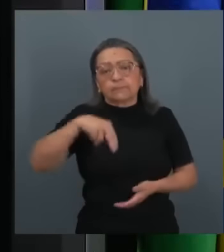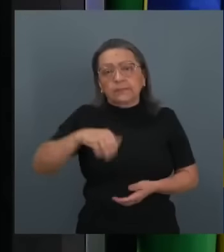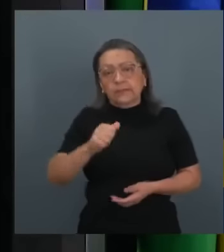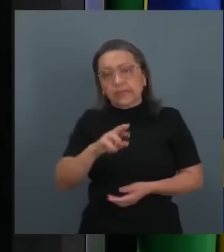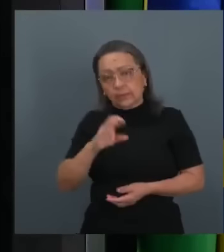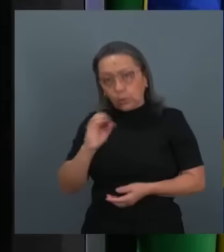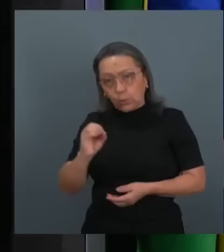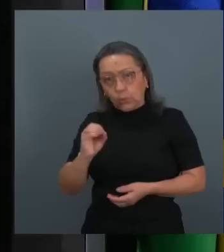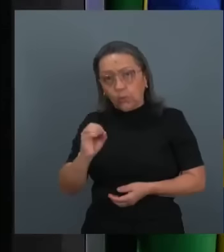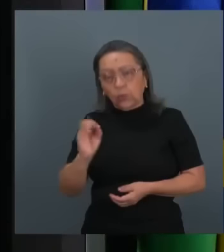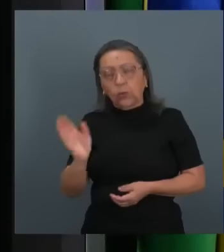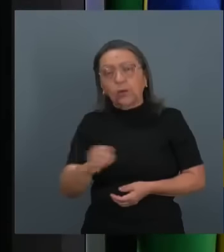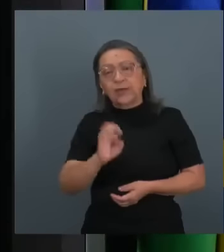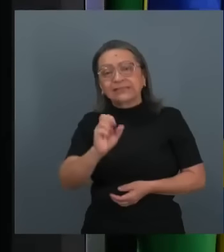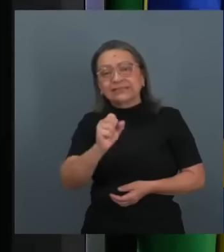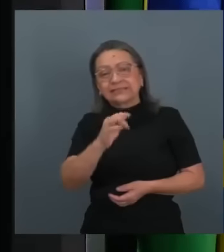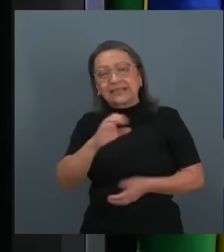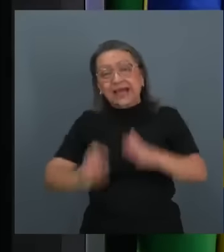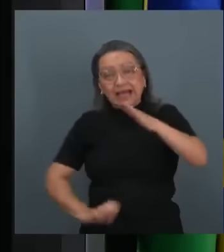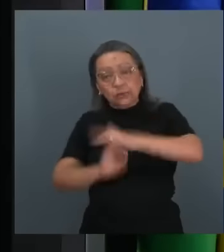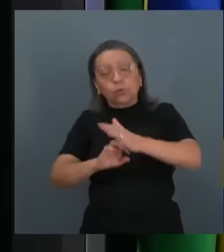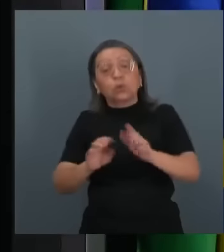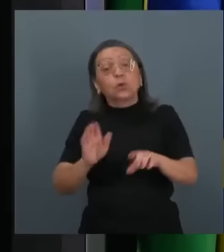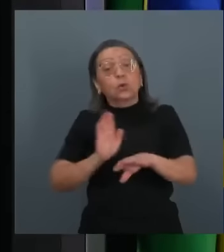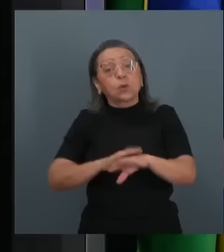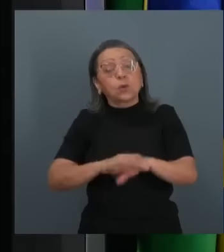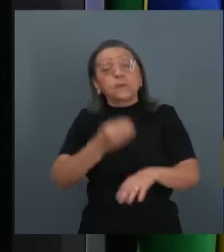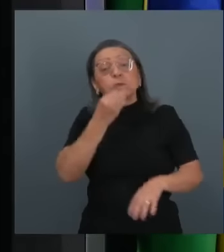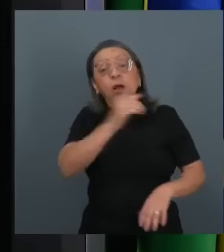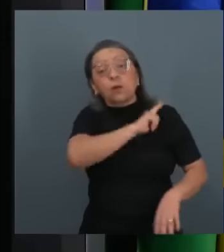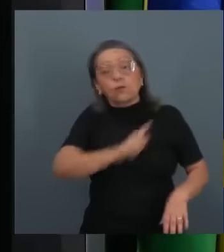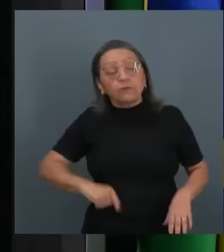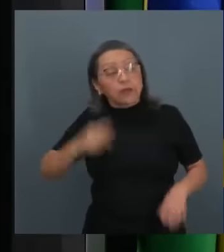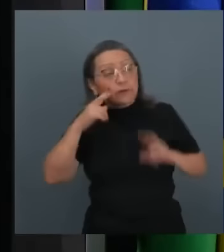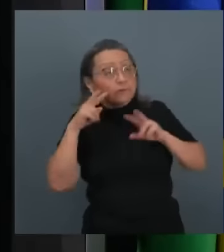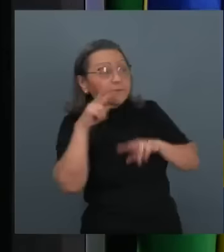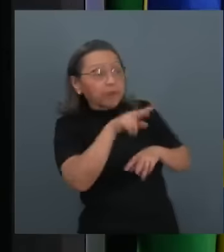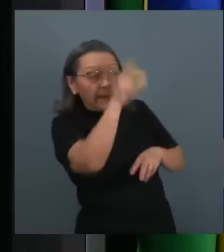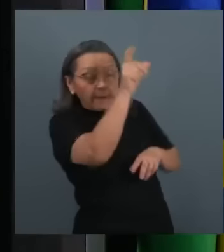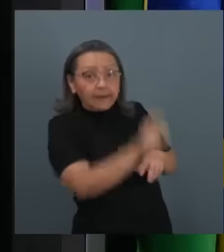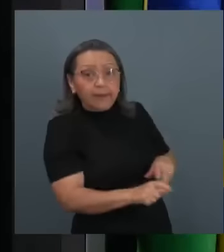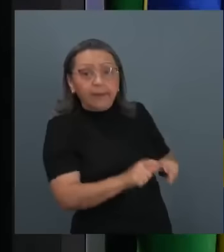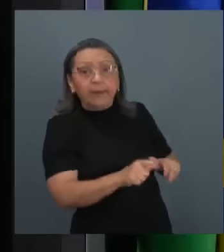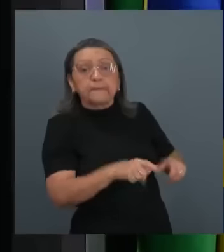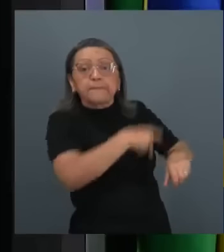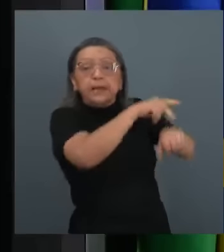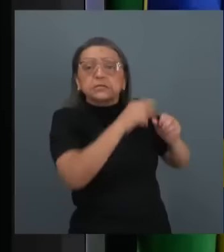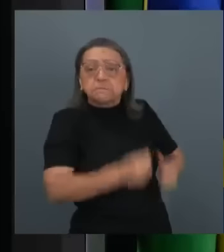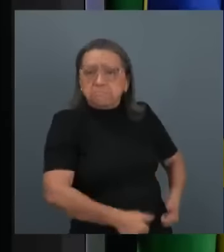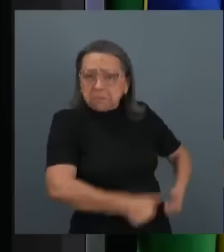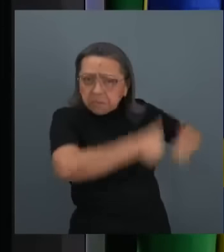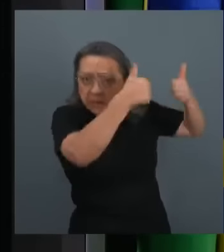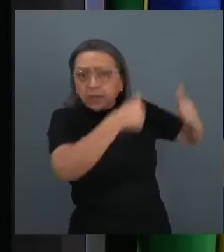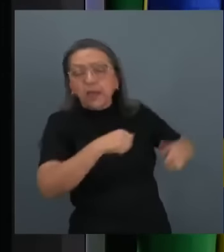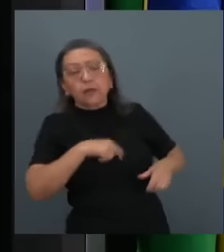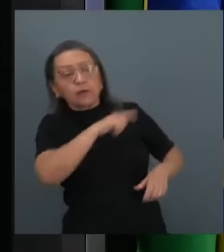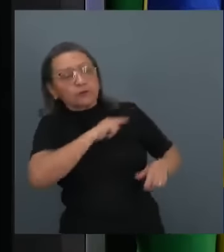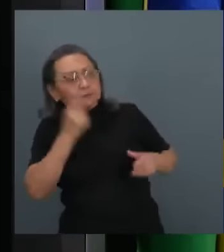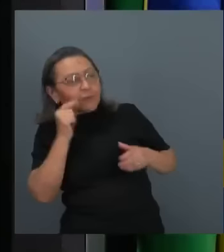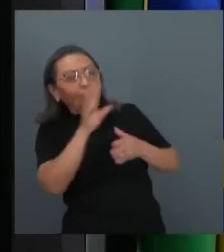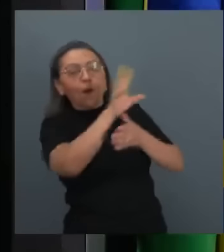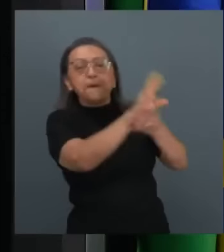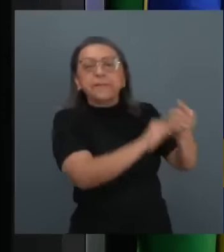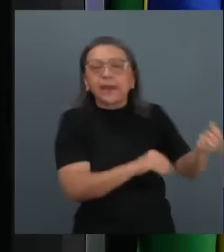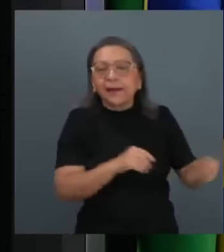narco-estado. Os governos devem se inspirar em exemplos bem-sucedidos em outros países. Pelo menos